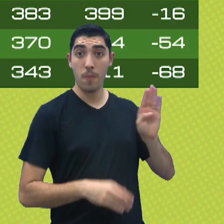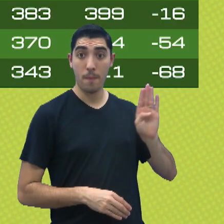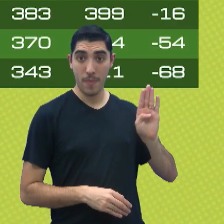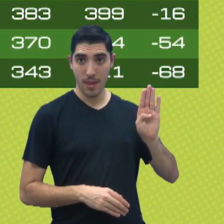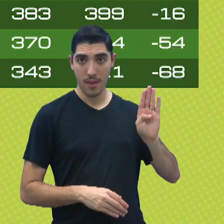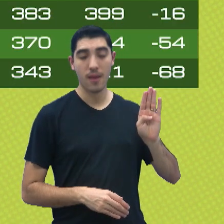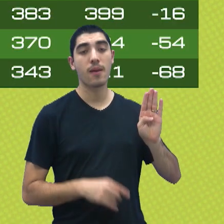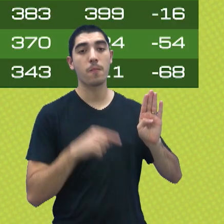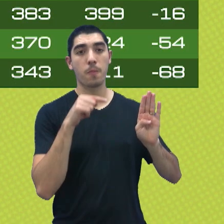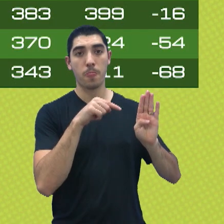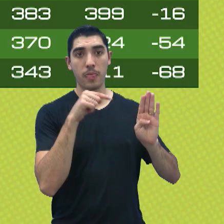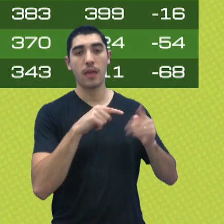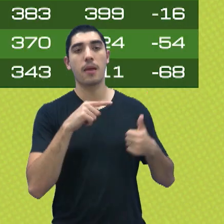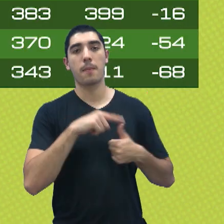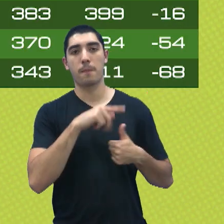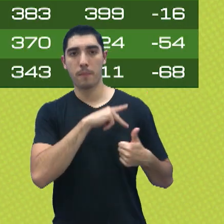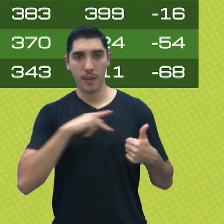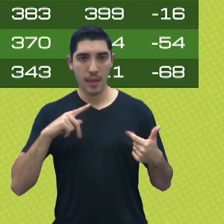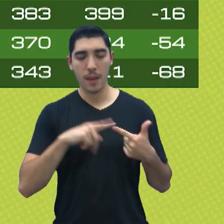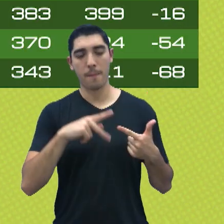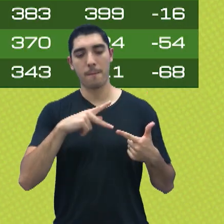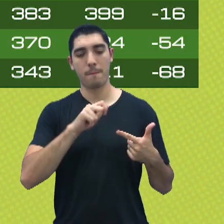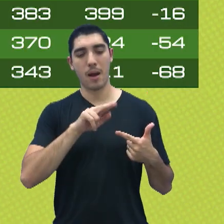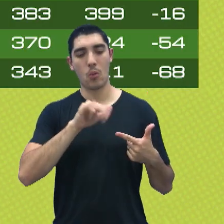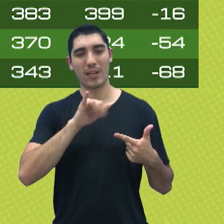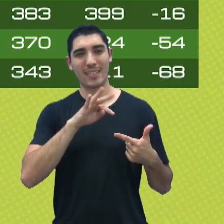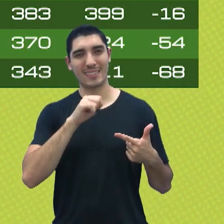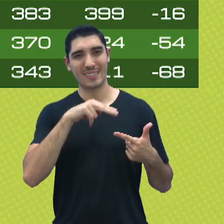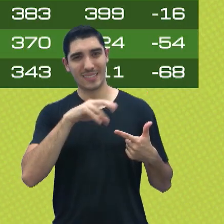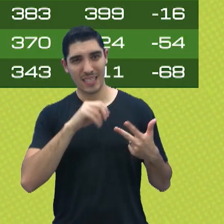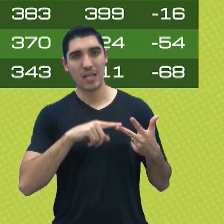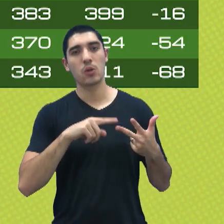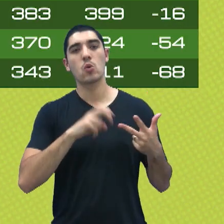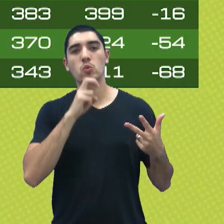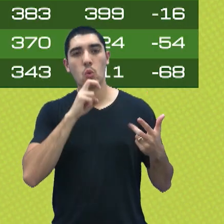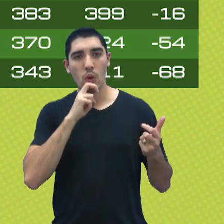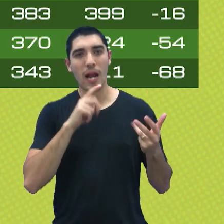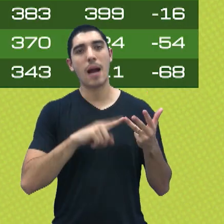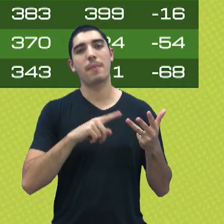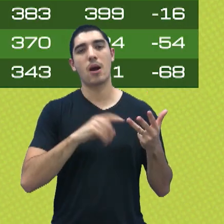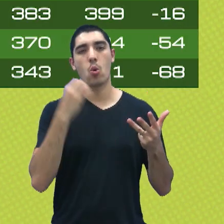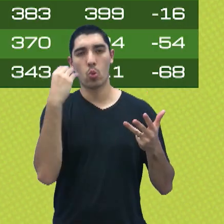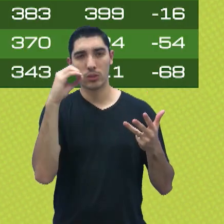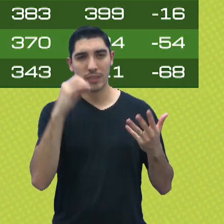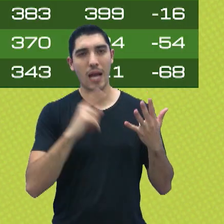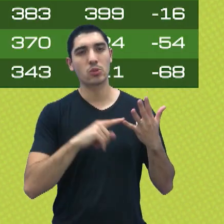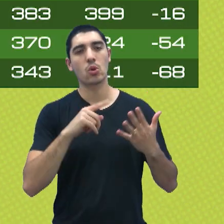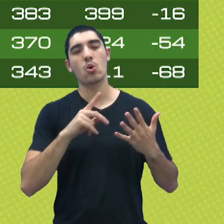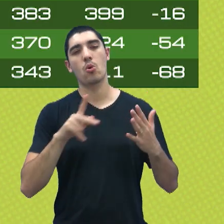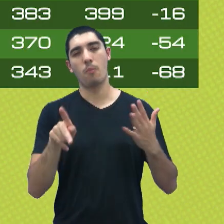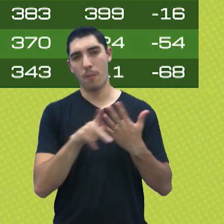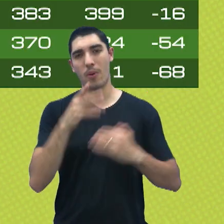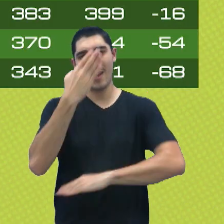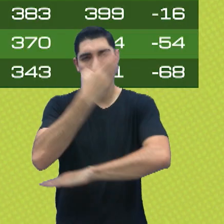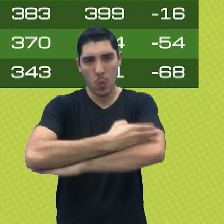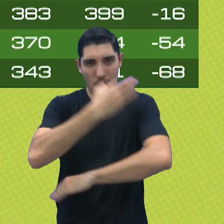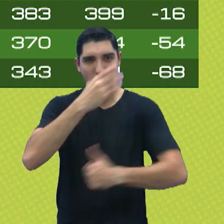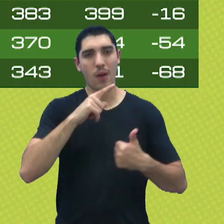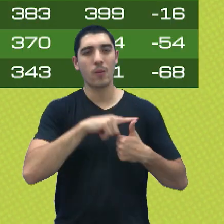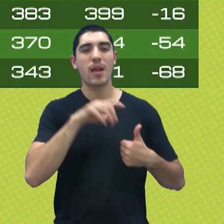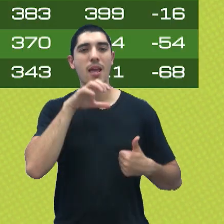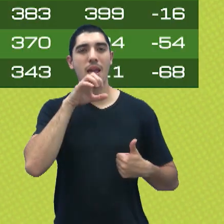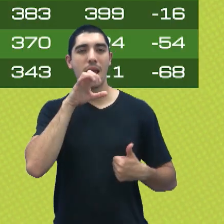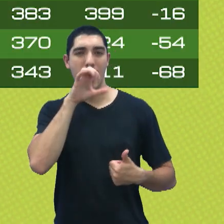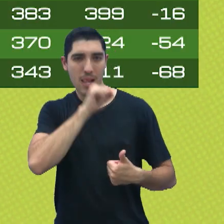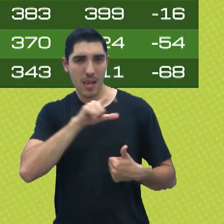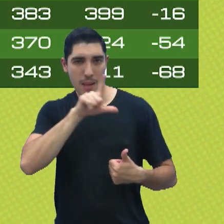grupo, mas Pinheiros, Paulistano, Liga Sorocabana, Basquete Osasco, Rio Claro e o Limeira, eles ficaram da 6ª até a 11ª posição, e aí